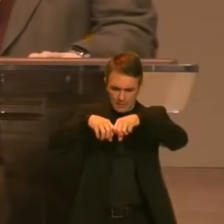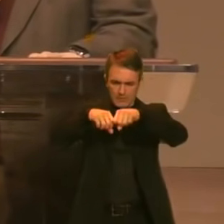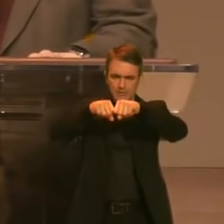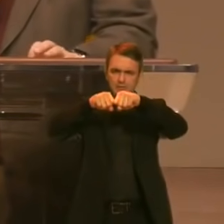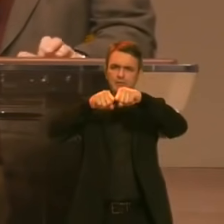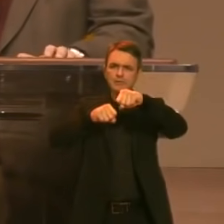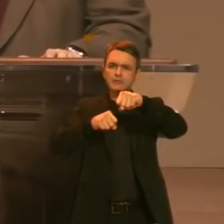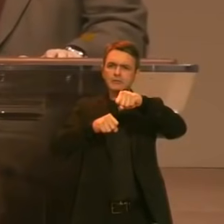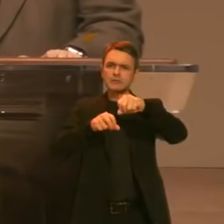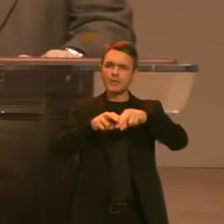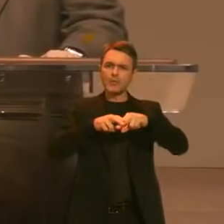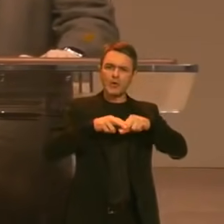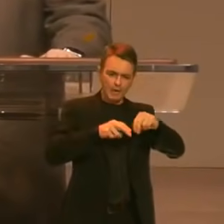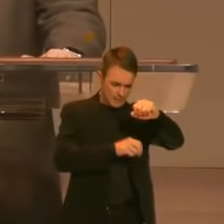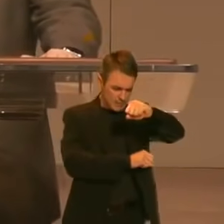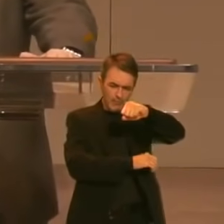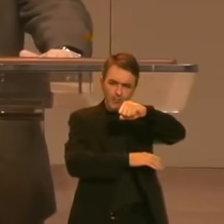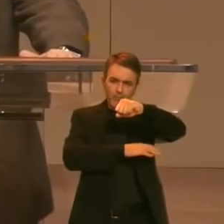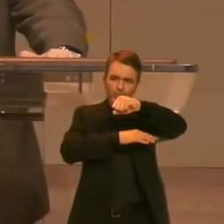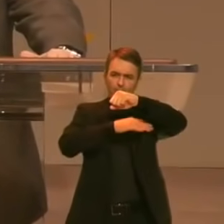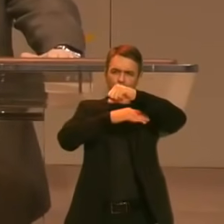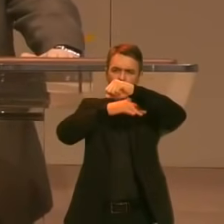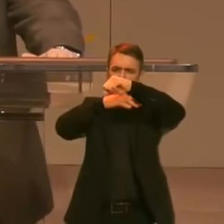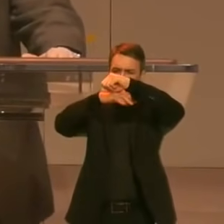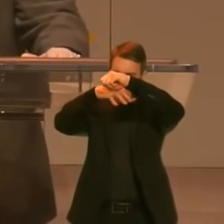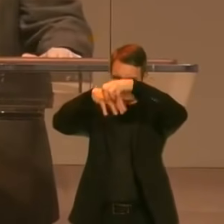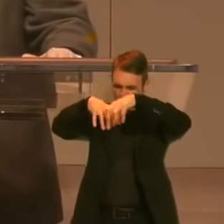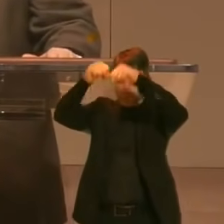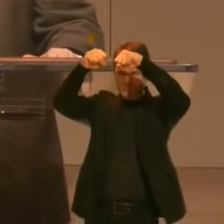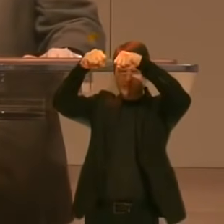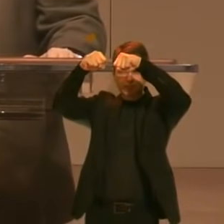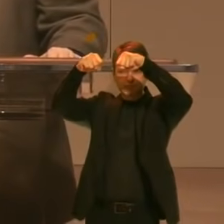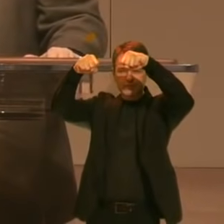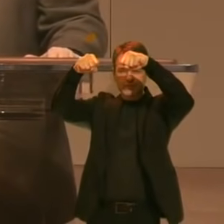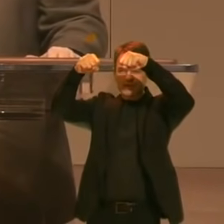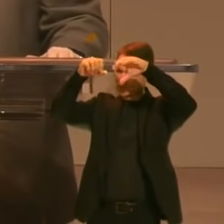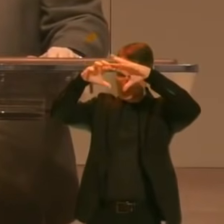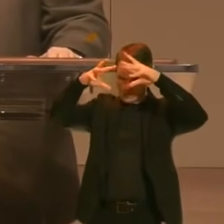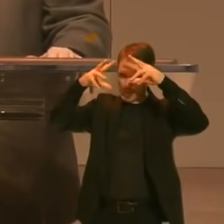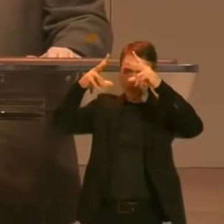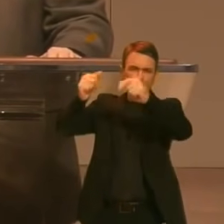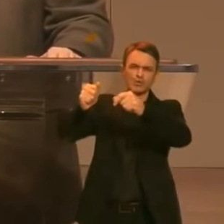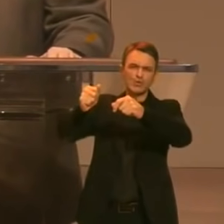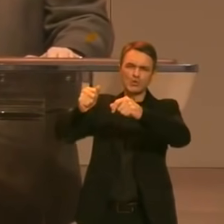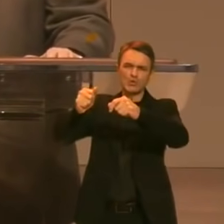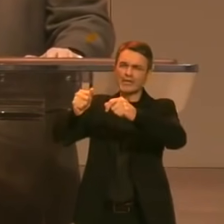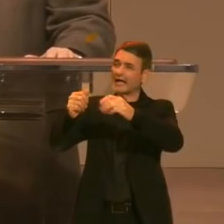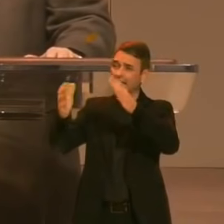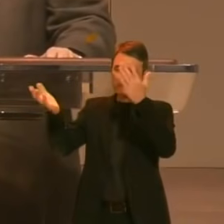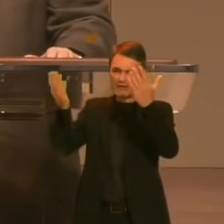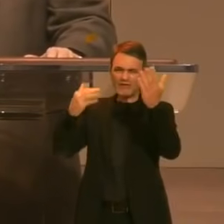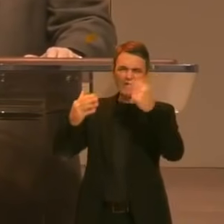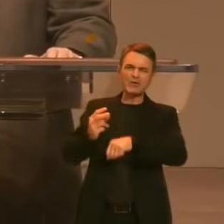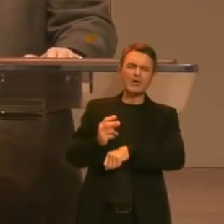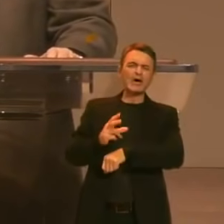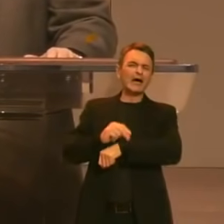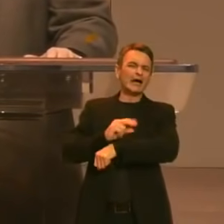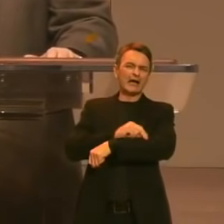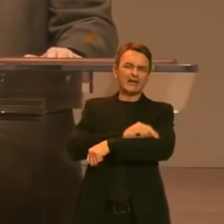que saía do abismo. E da fumaça saíram gafanhotos que vieram sobre a terra, e lhes foi